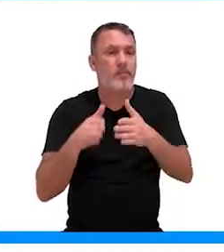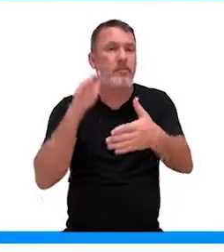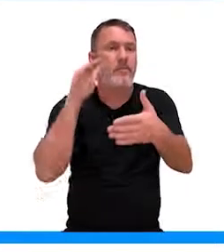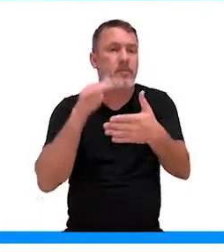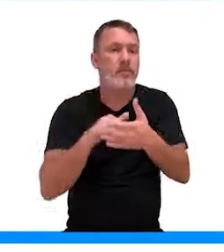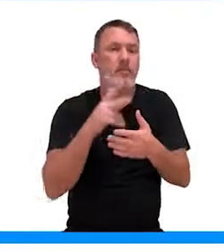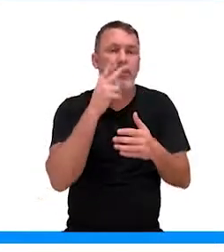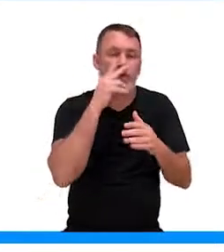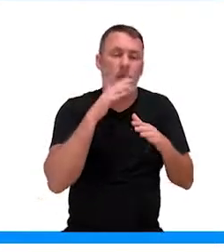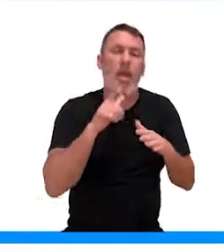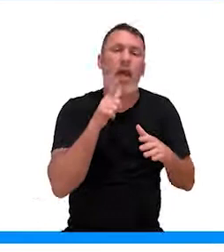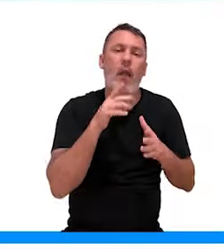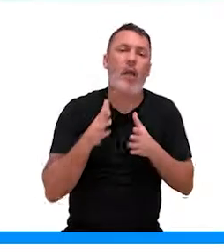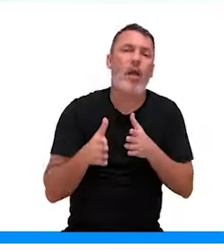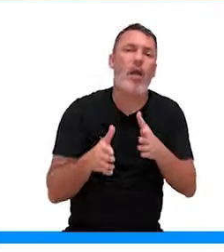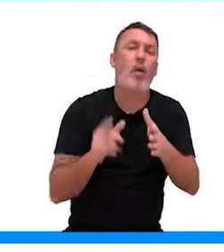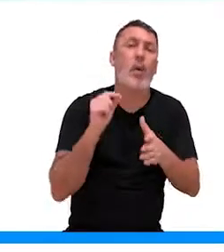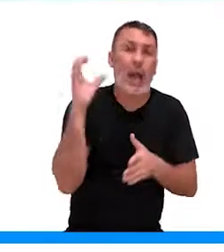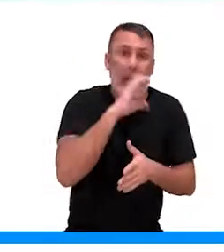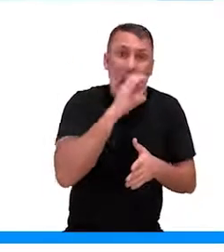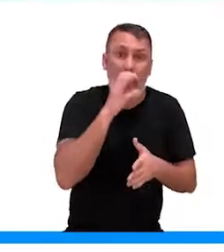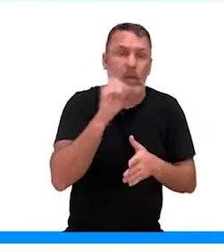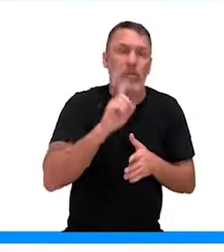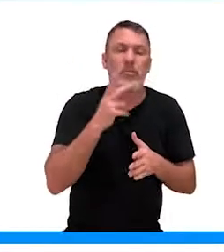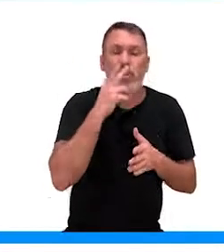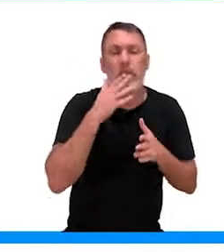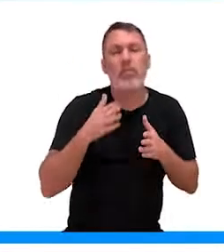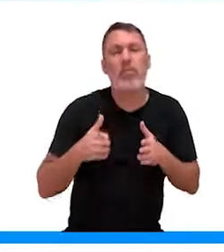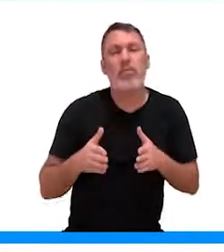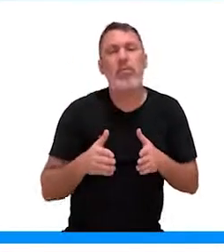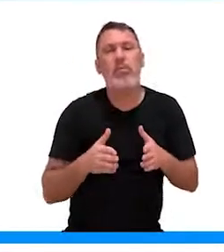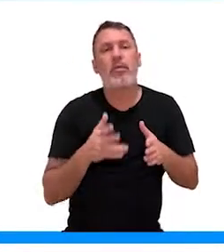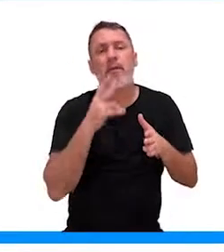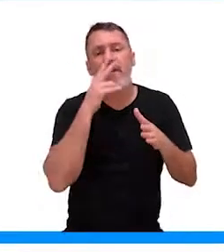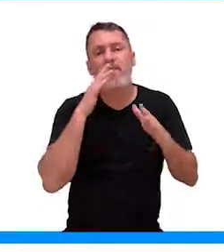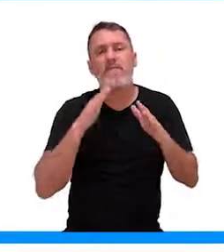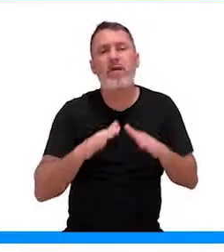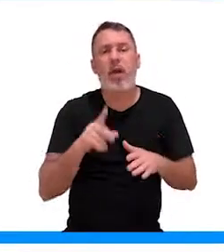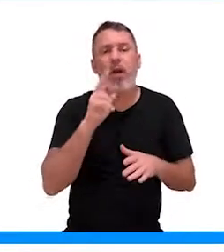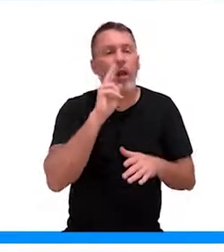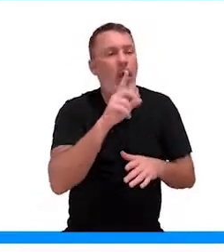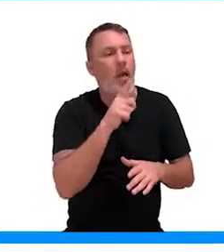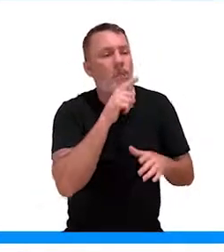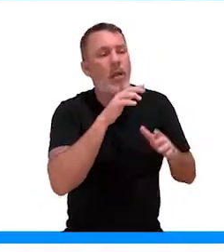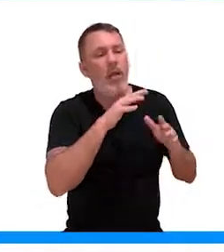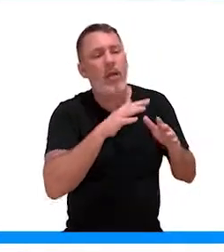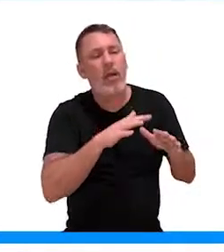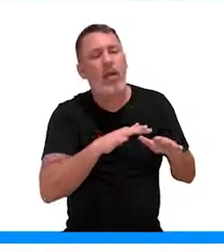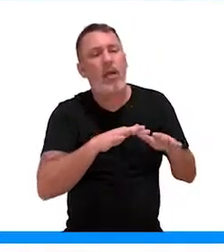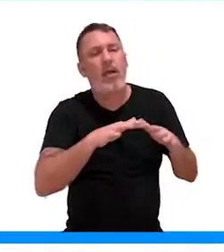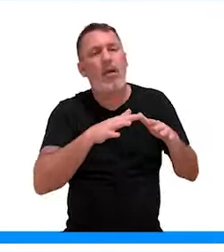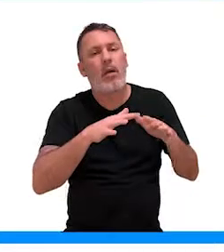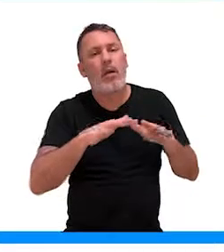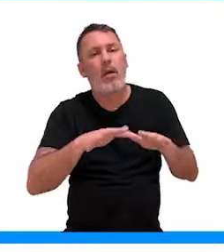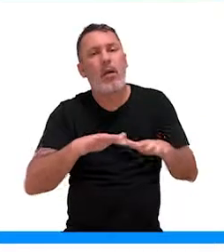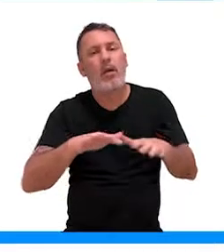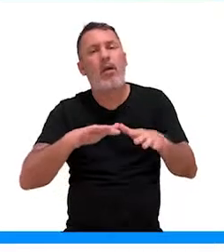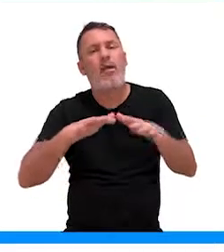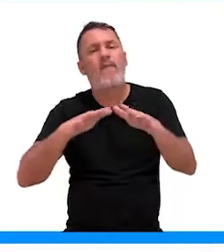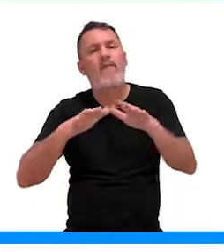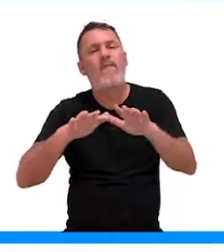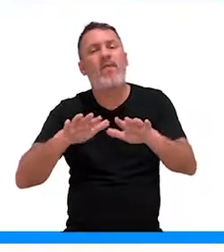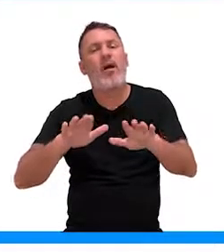de menor velocidade, porque você já tem um relevo, né, plano, suavemente ondulado, um